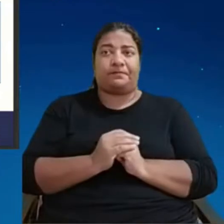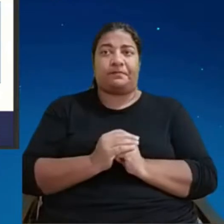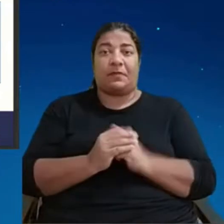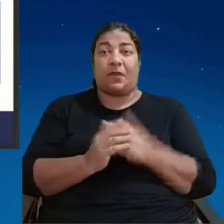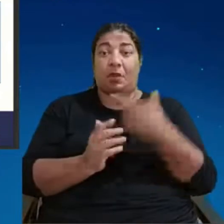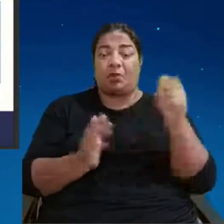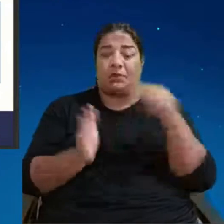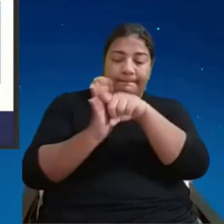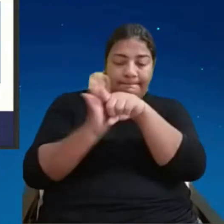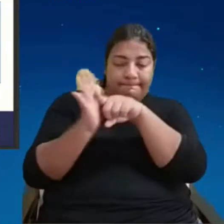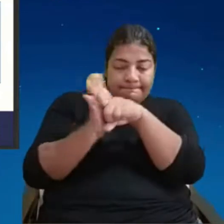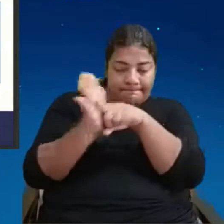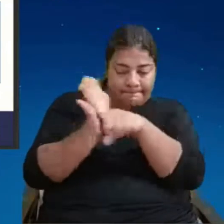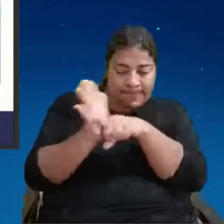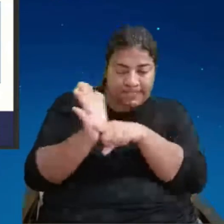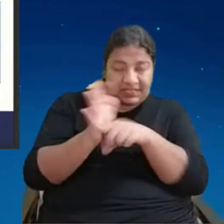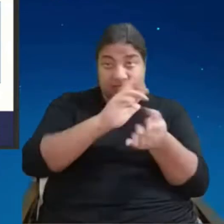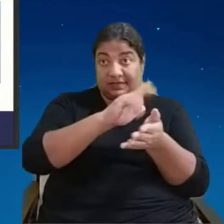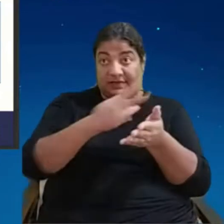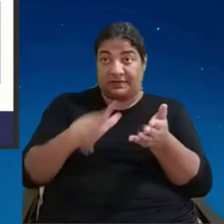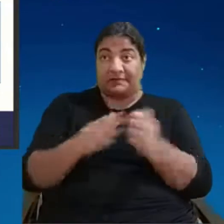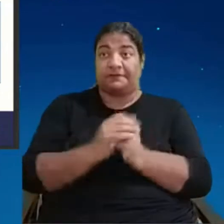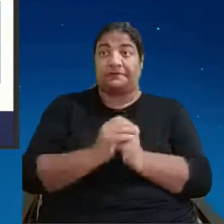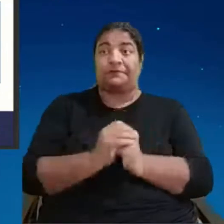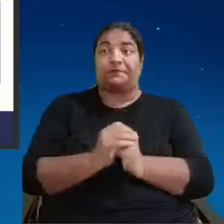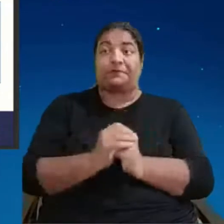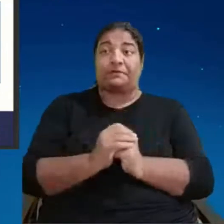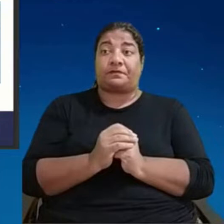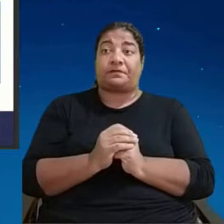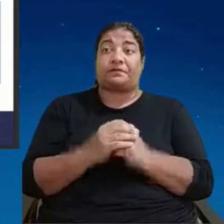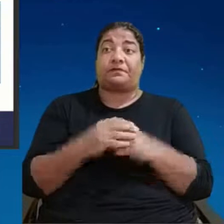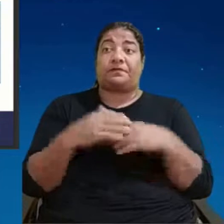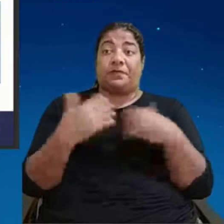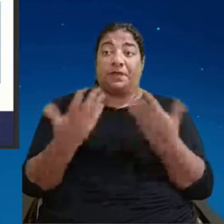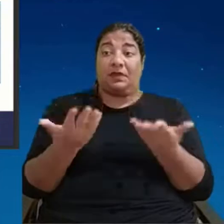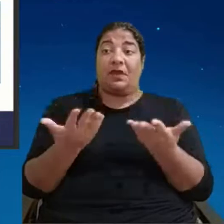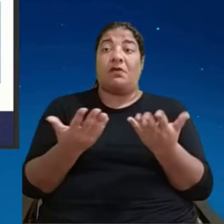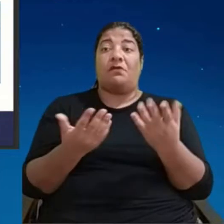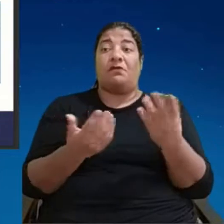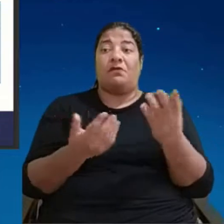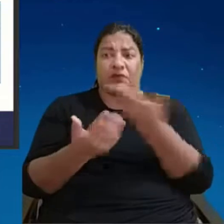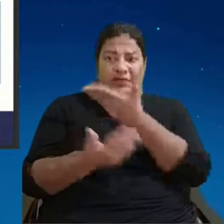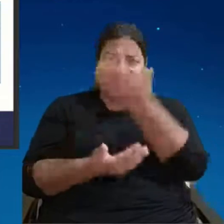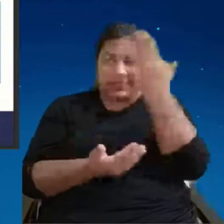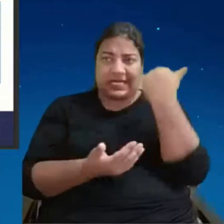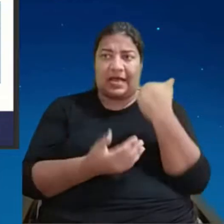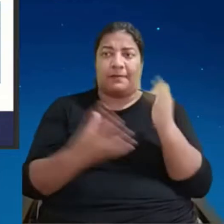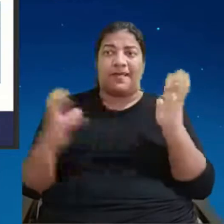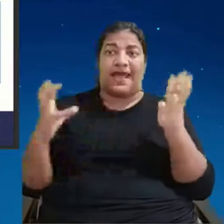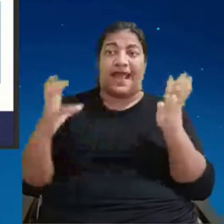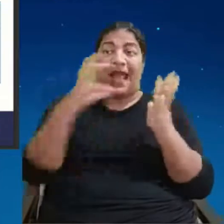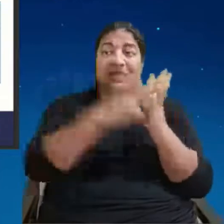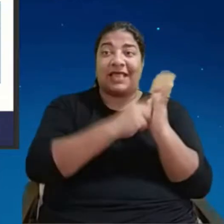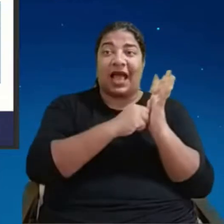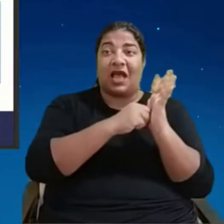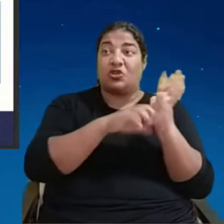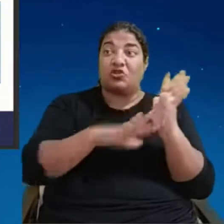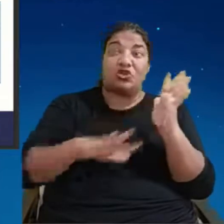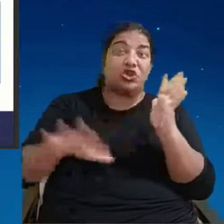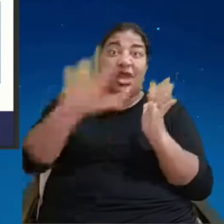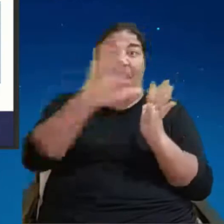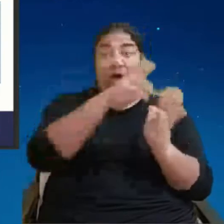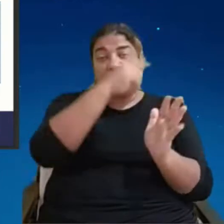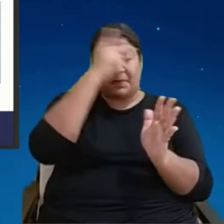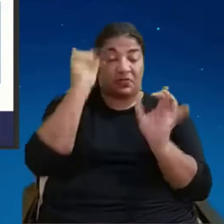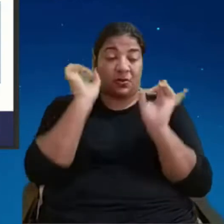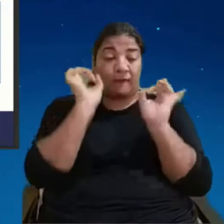rapidamente, né? O nosso CAGED, que todo mundo conhece, que é o Cadastro Geral de Demissões e Admissões. Olha